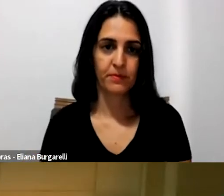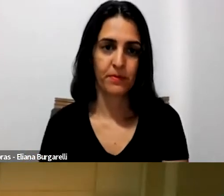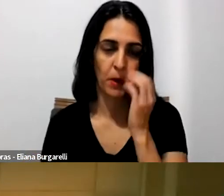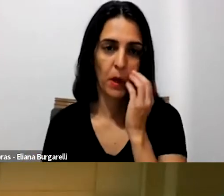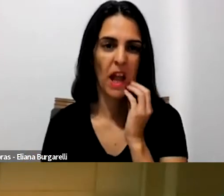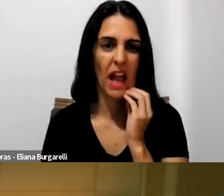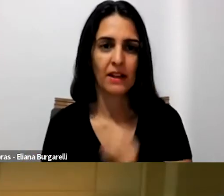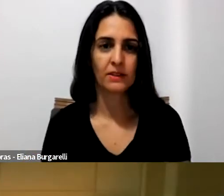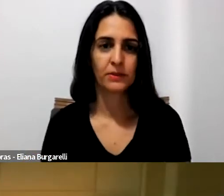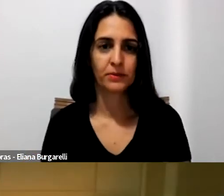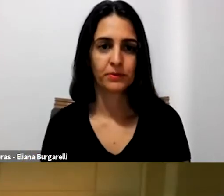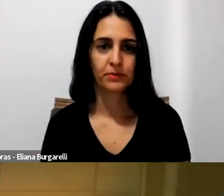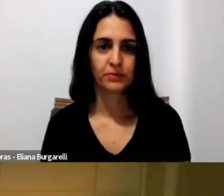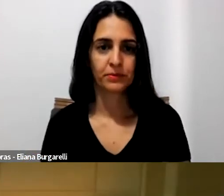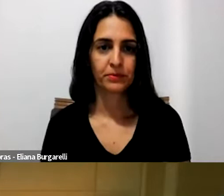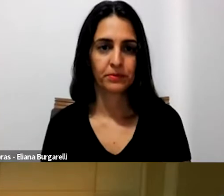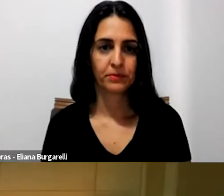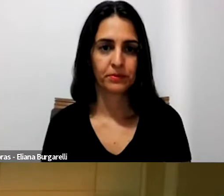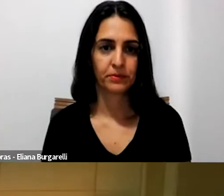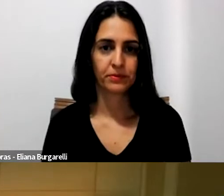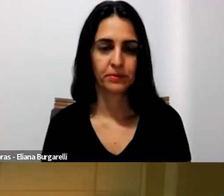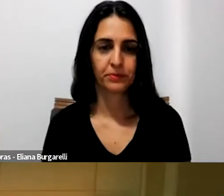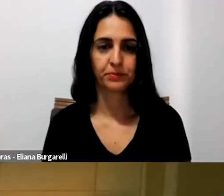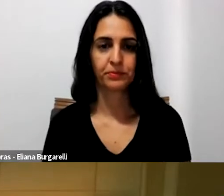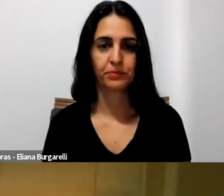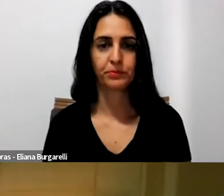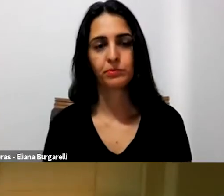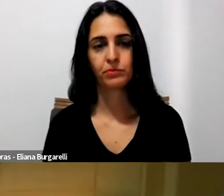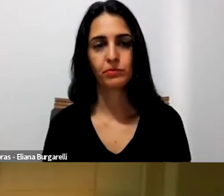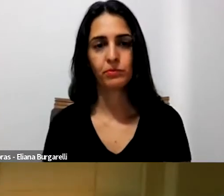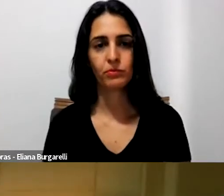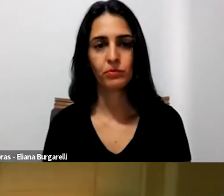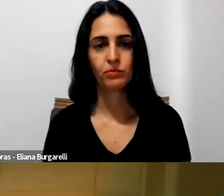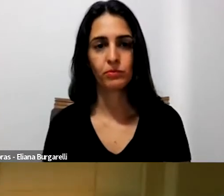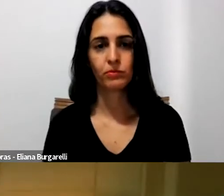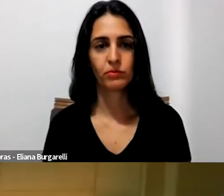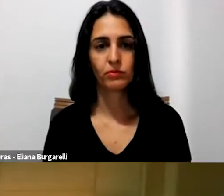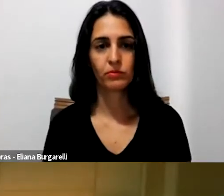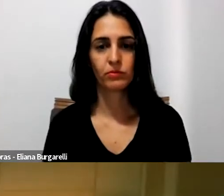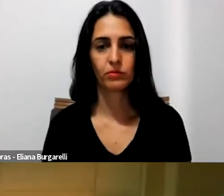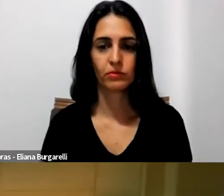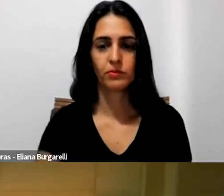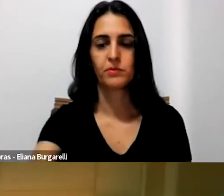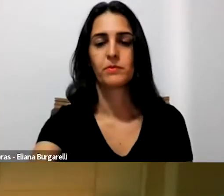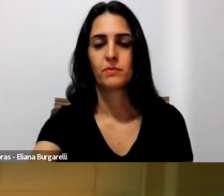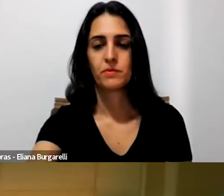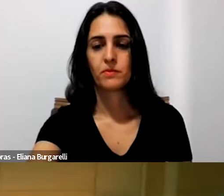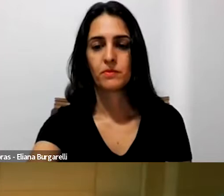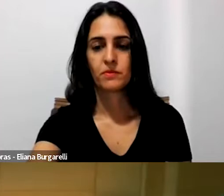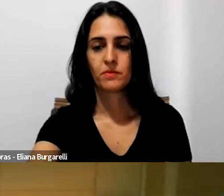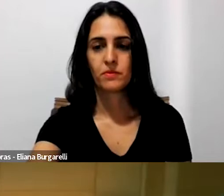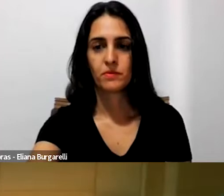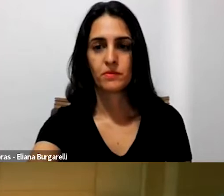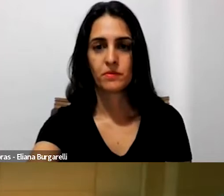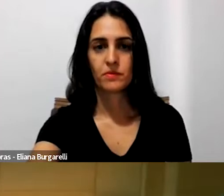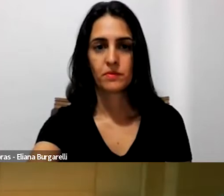User peut-être le micro, vous m'entendez? J'aimerais vous parler un magnifique brésilien, mais à défaut, je vais utiliser une